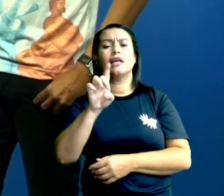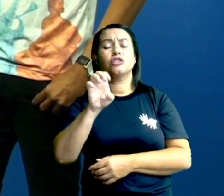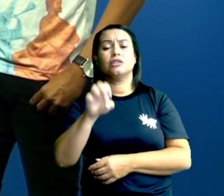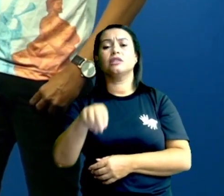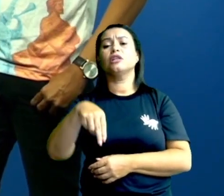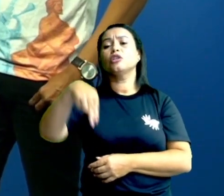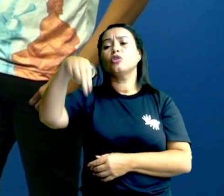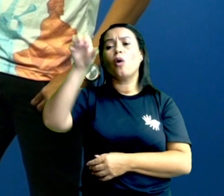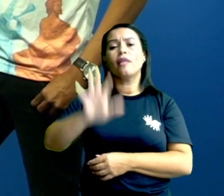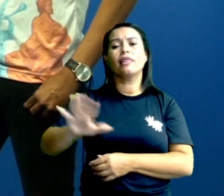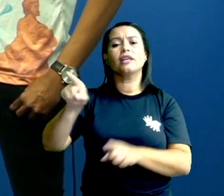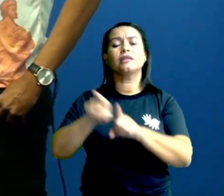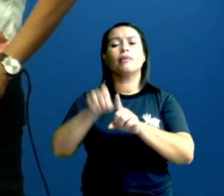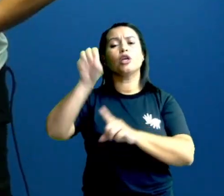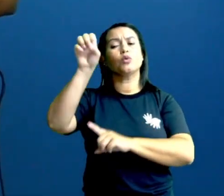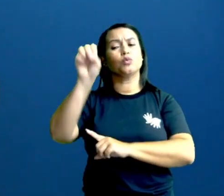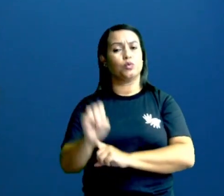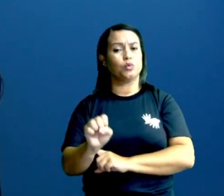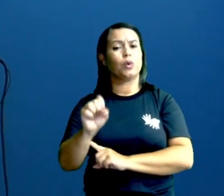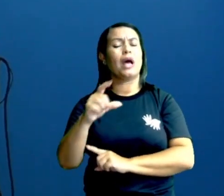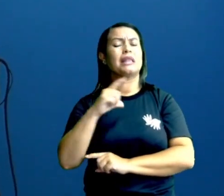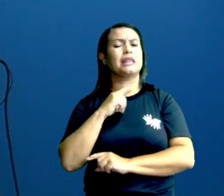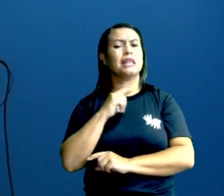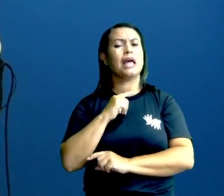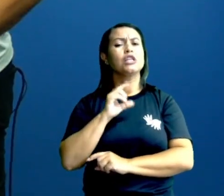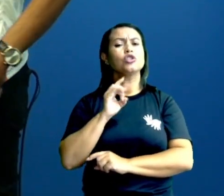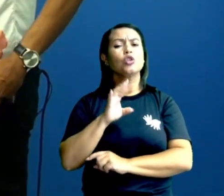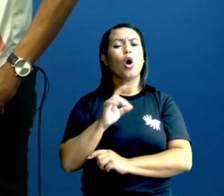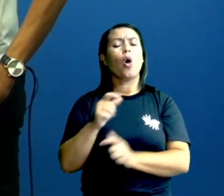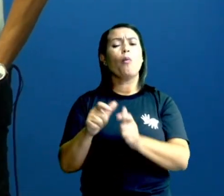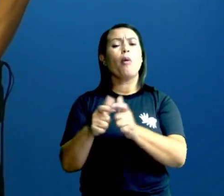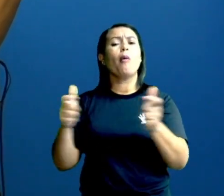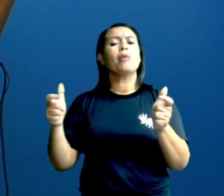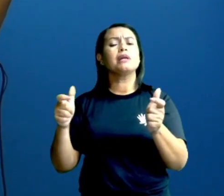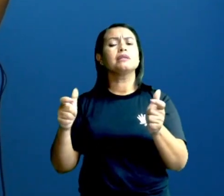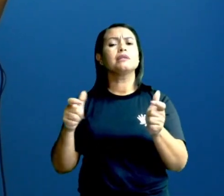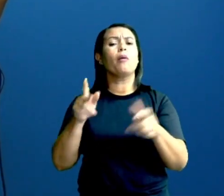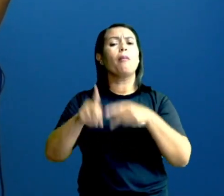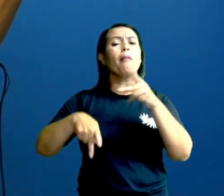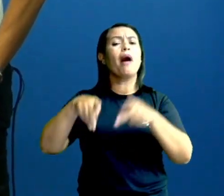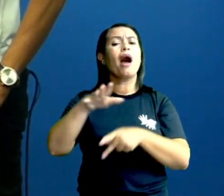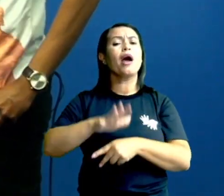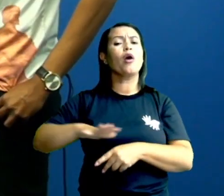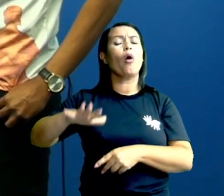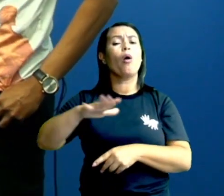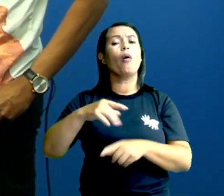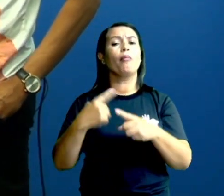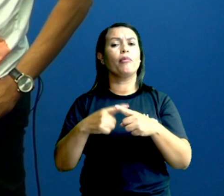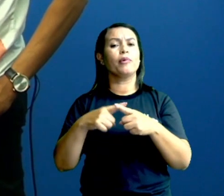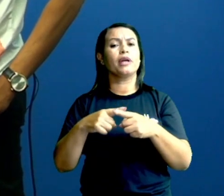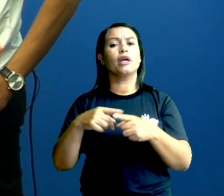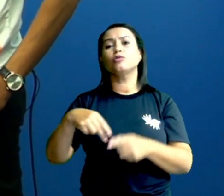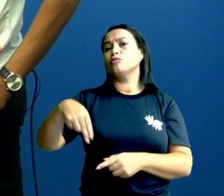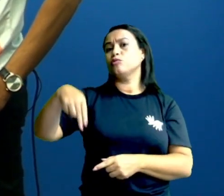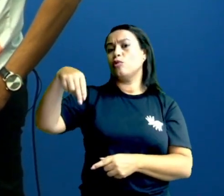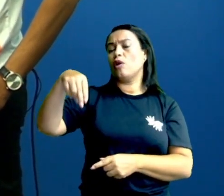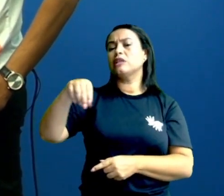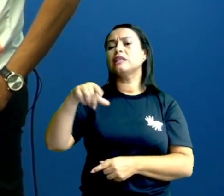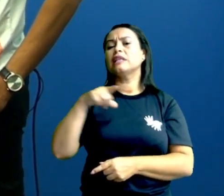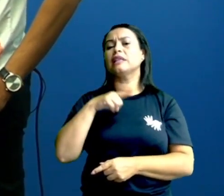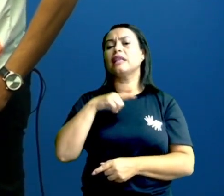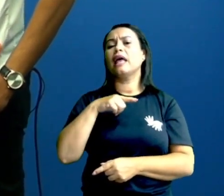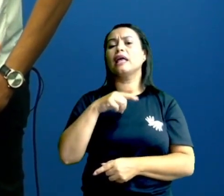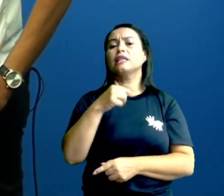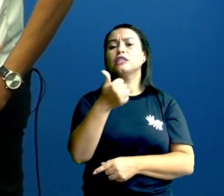perdão Sudeste Nordeste e Sul ela só tem uma população maior região norte do do que a região centro-oeste né enquanto a região norte tem